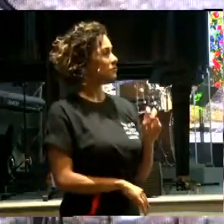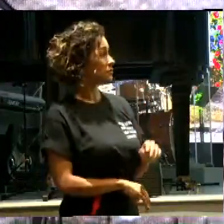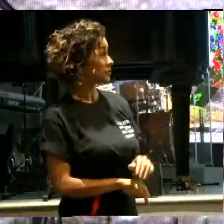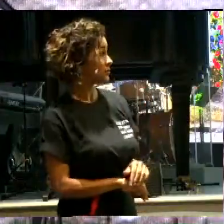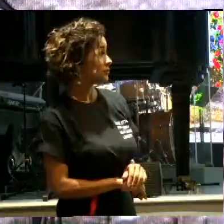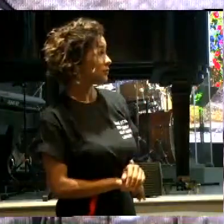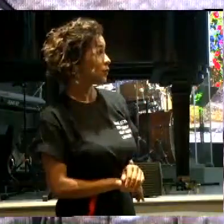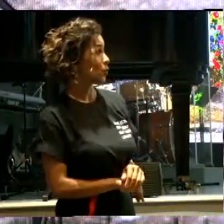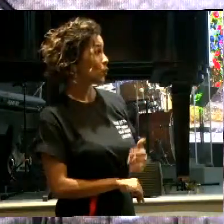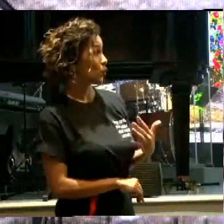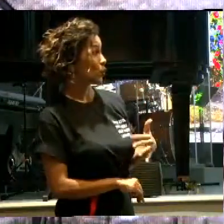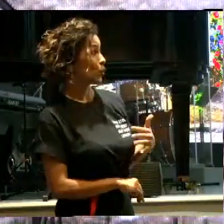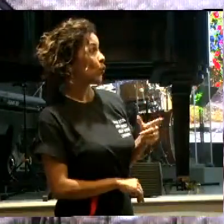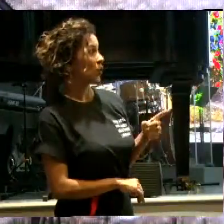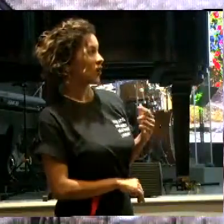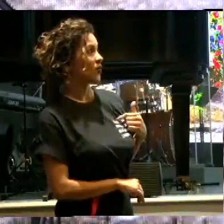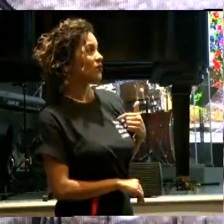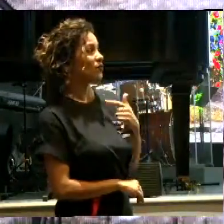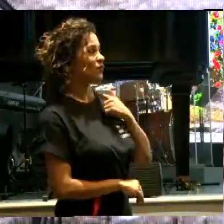eu casava.